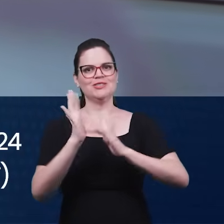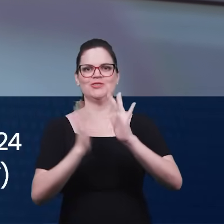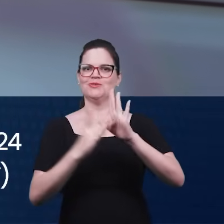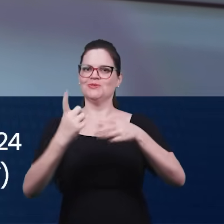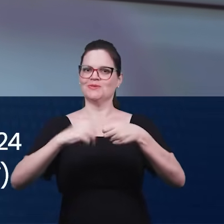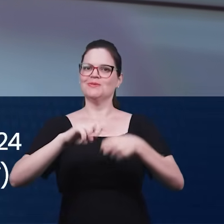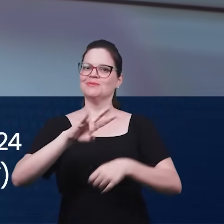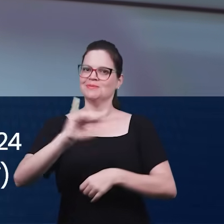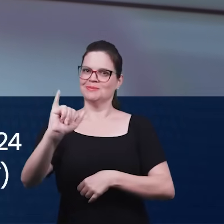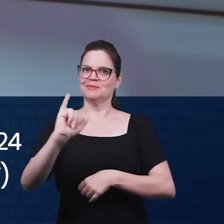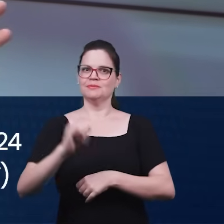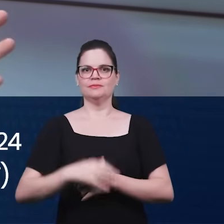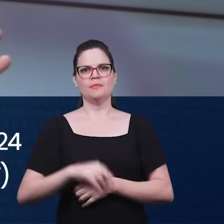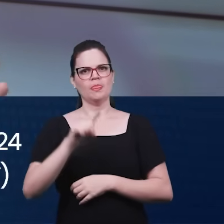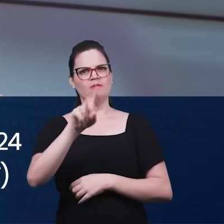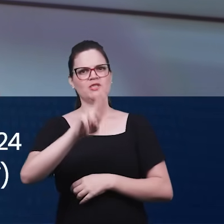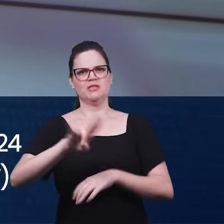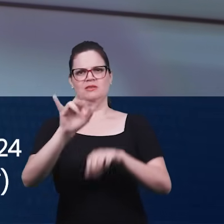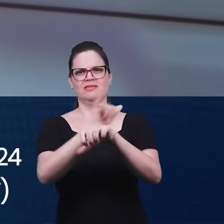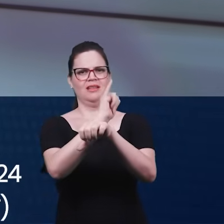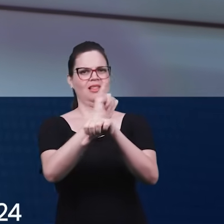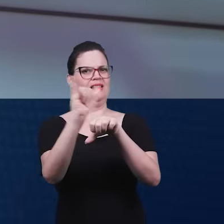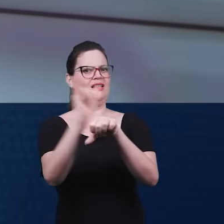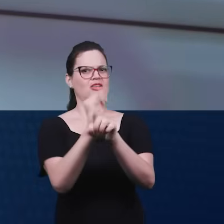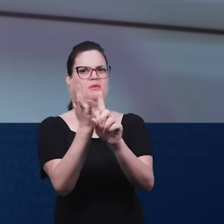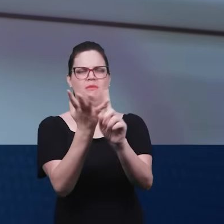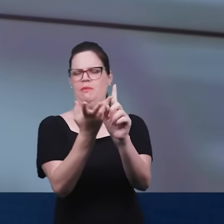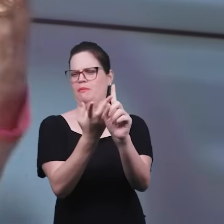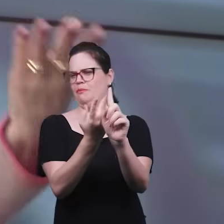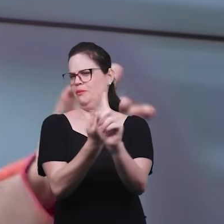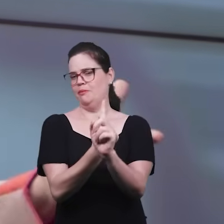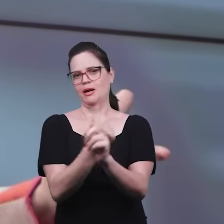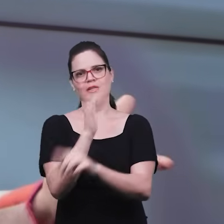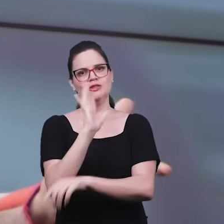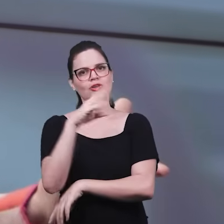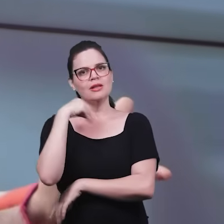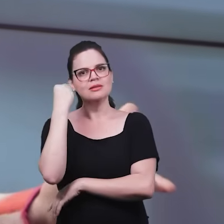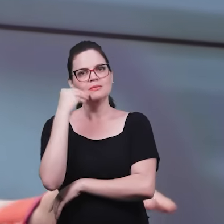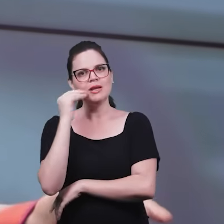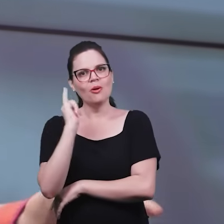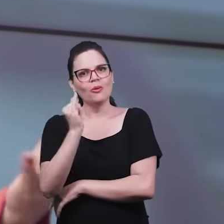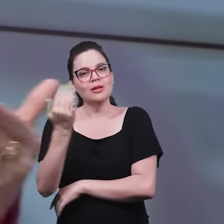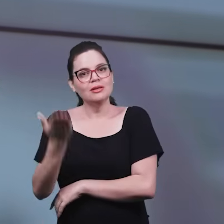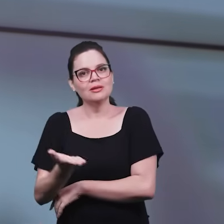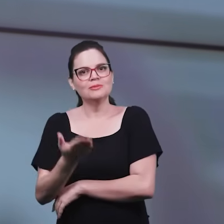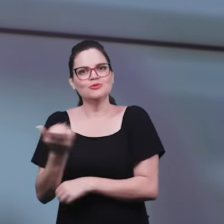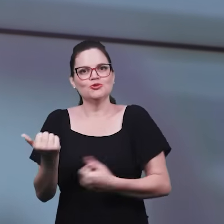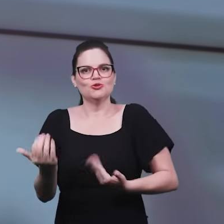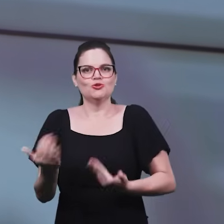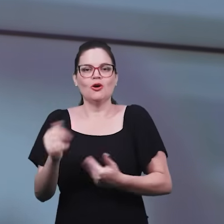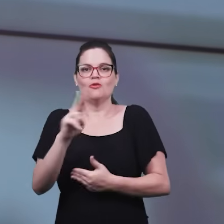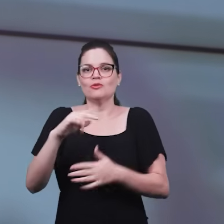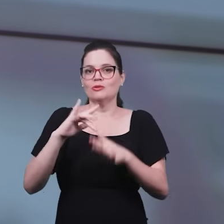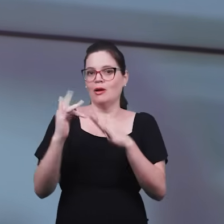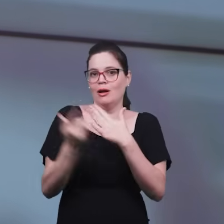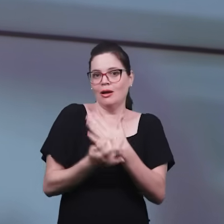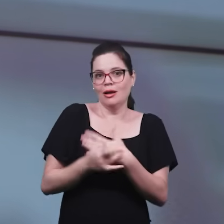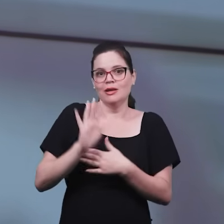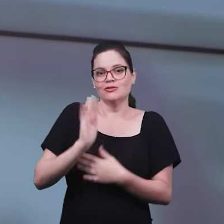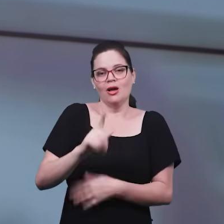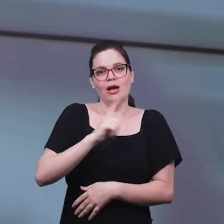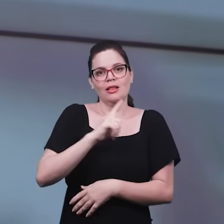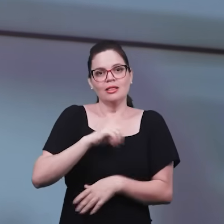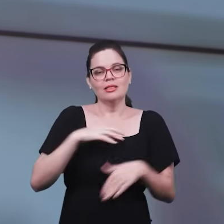Jesus. Você vai usar os diferentes instrumentos que nós temos nas mãos. Contamos a experiência hoje de um jovem que usou a rede social, que já